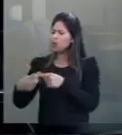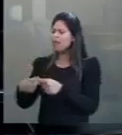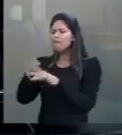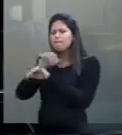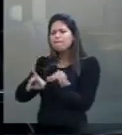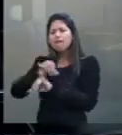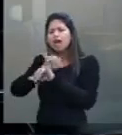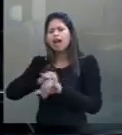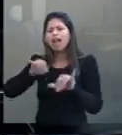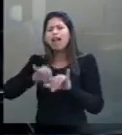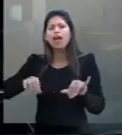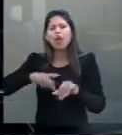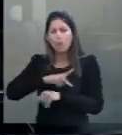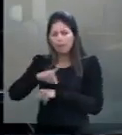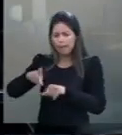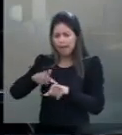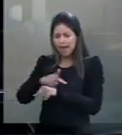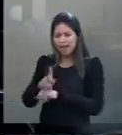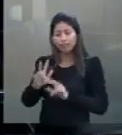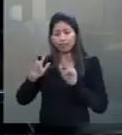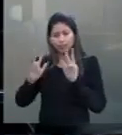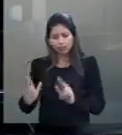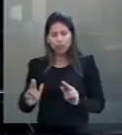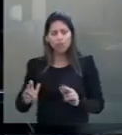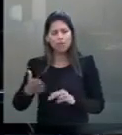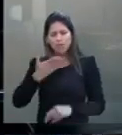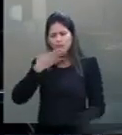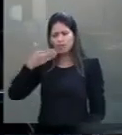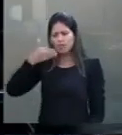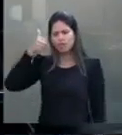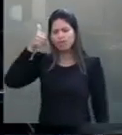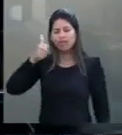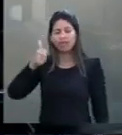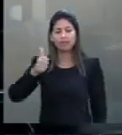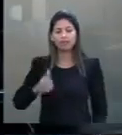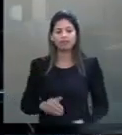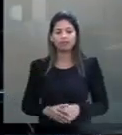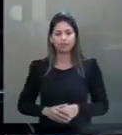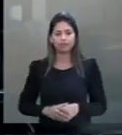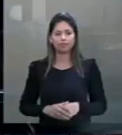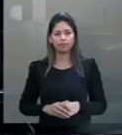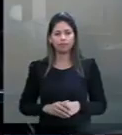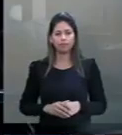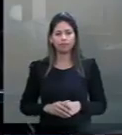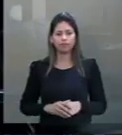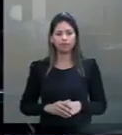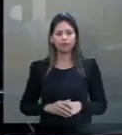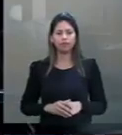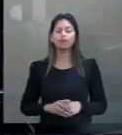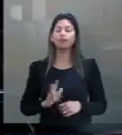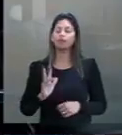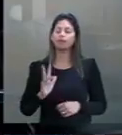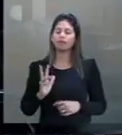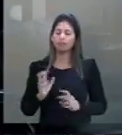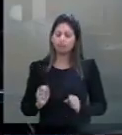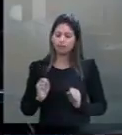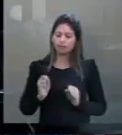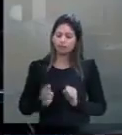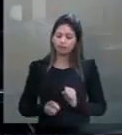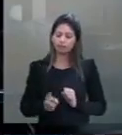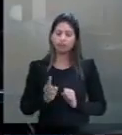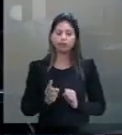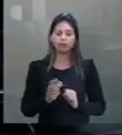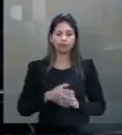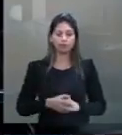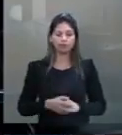num país do primeiro mundo. Vamos em frente. Vou